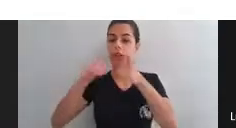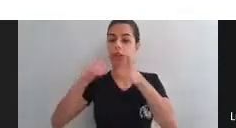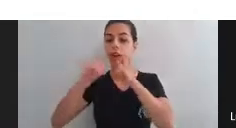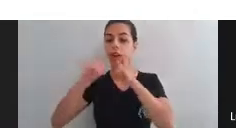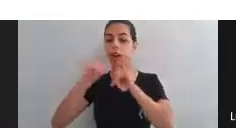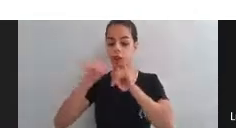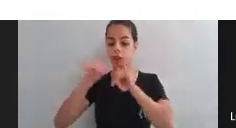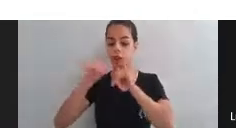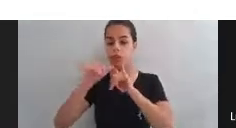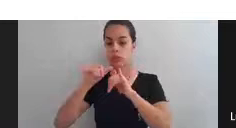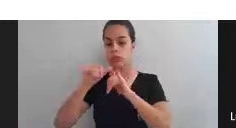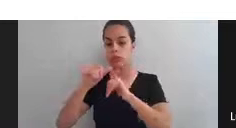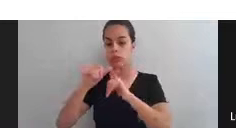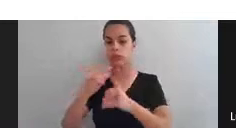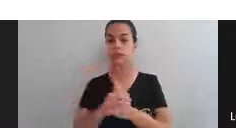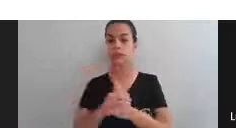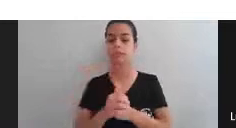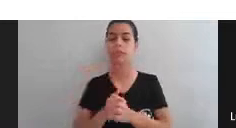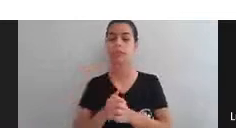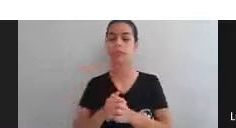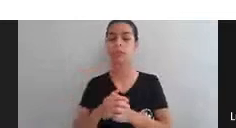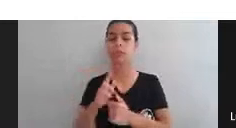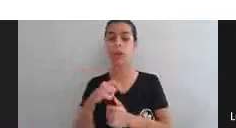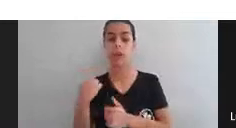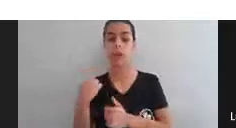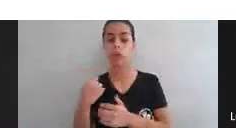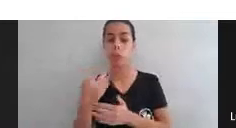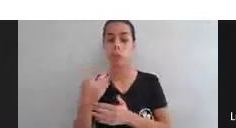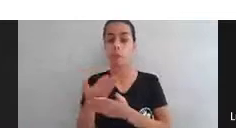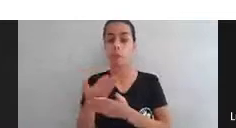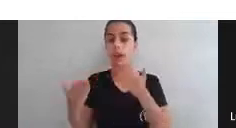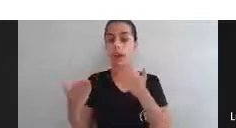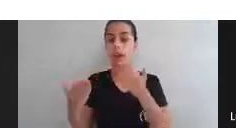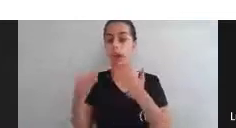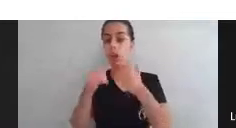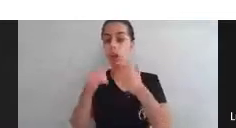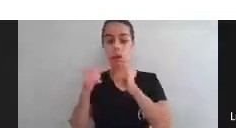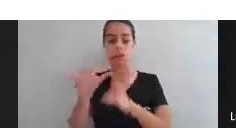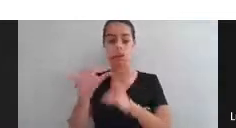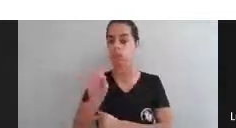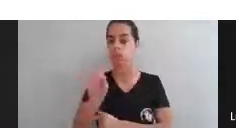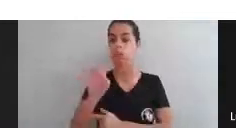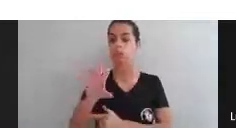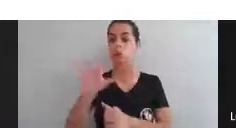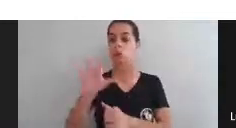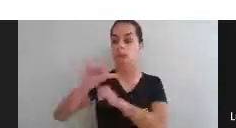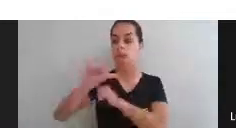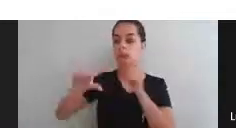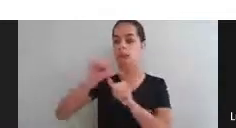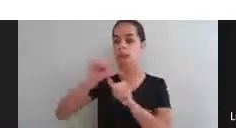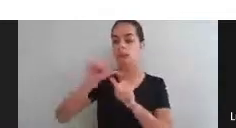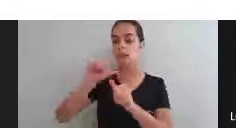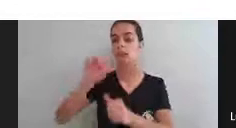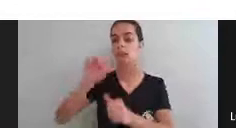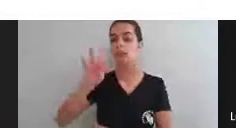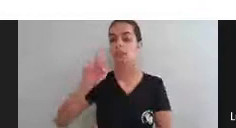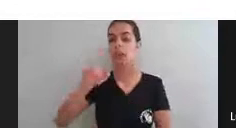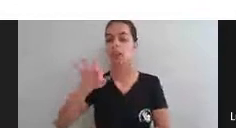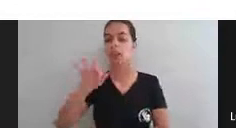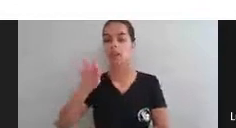De certa forma, a gente perde uma energia útil, mas ainda assim, a energia em si não é perdida, ok?